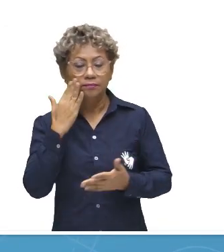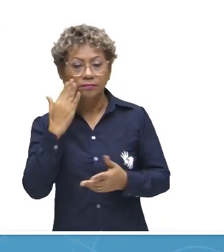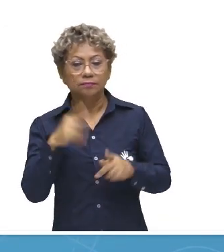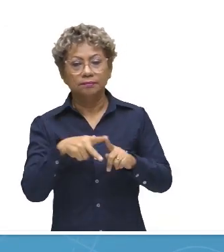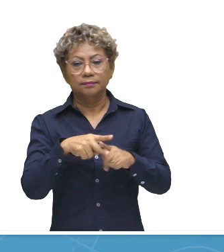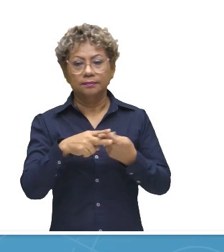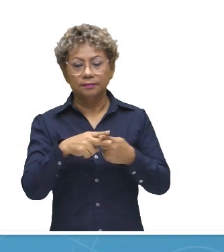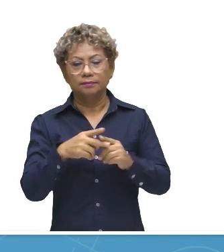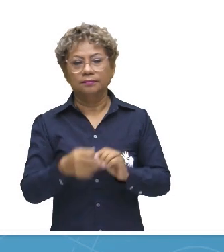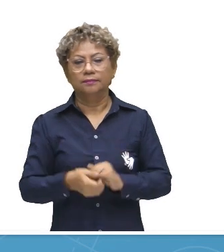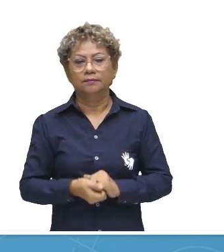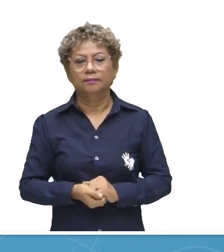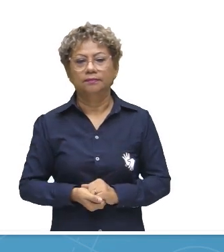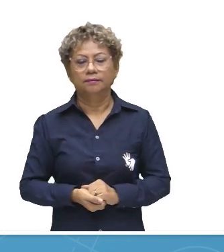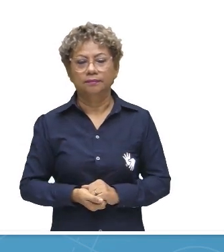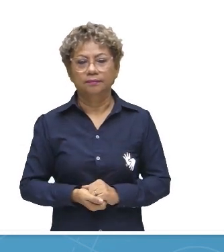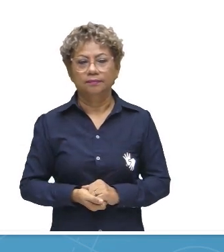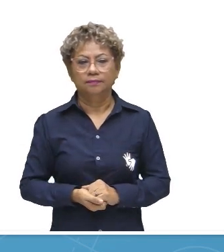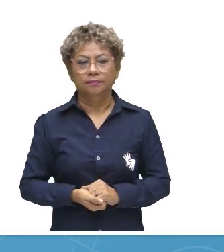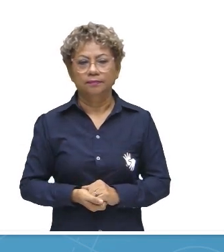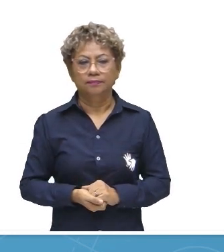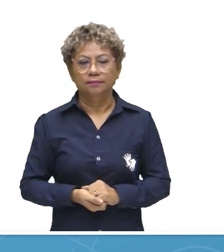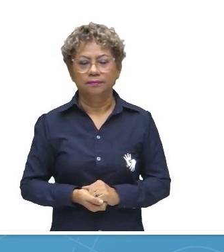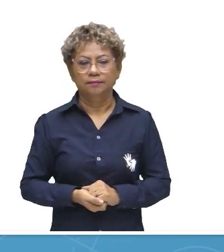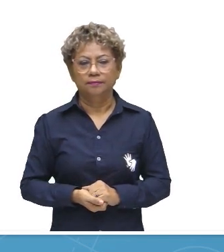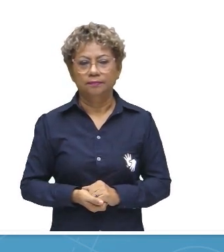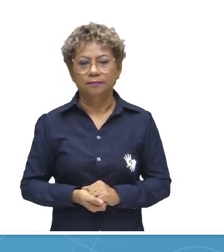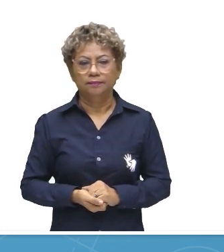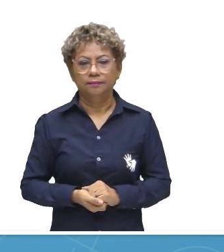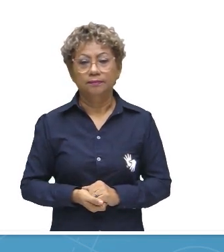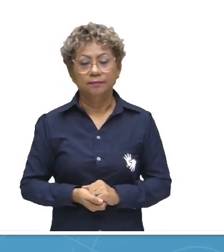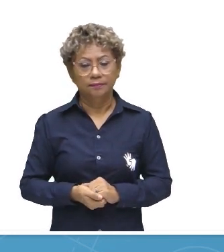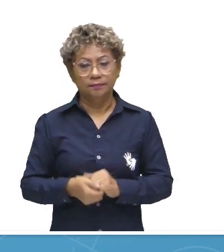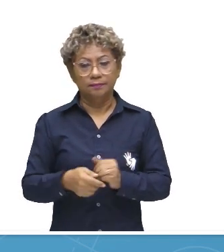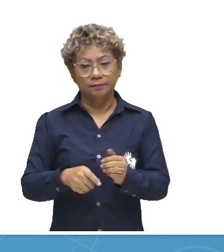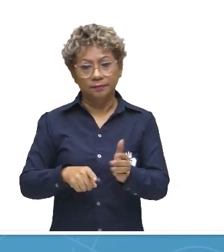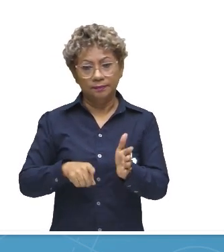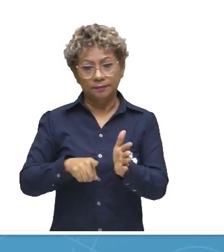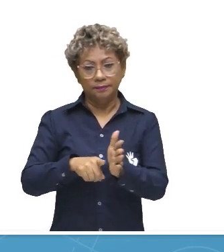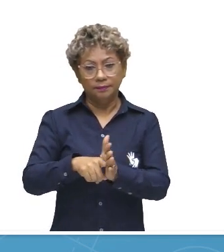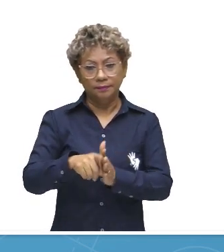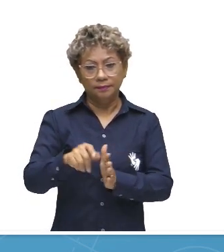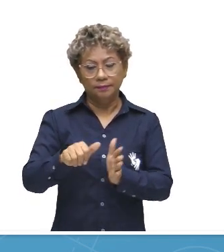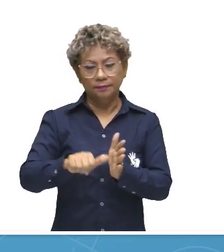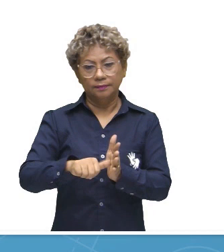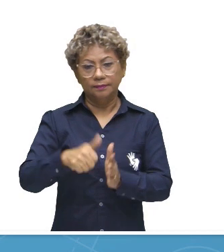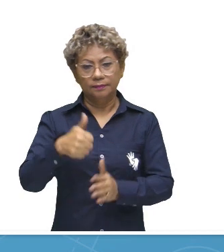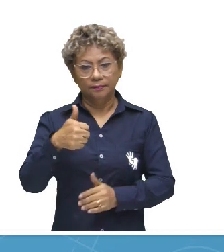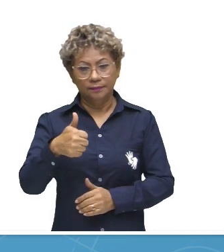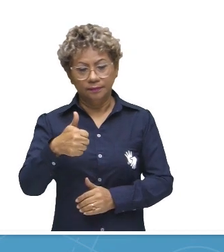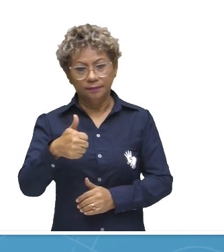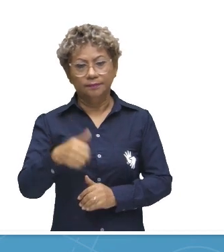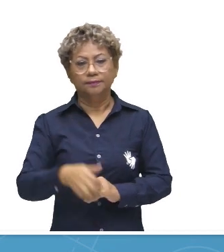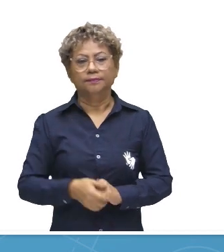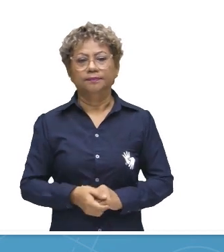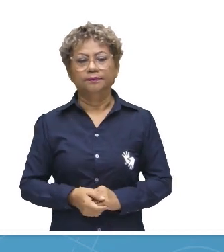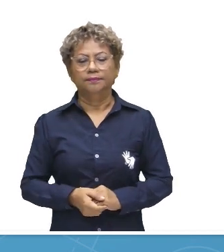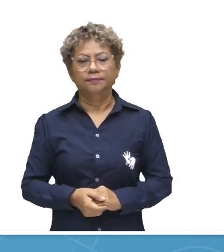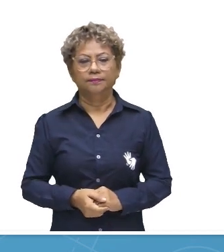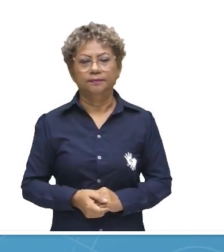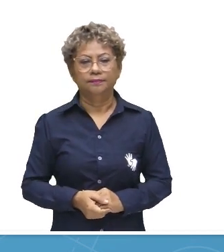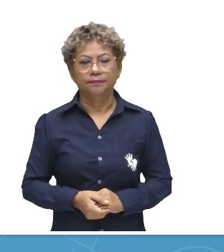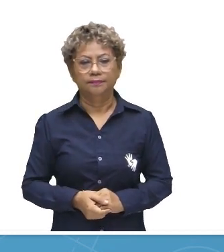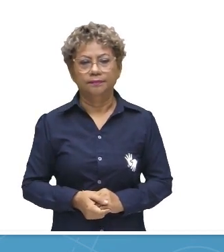correção. Na questão 1, certo? Nós temos a seguinte situação.